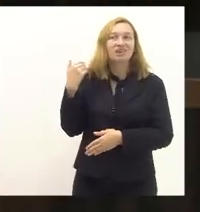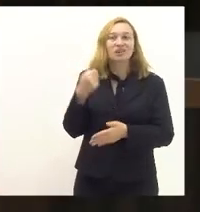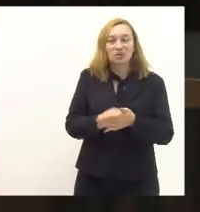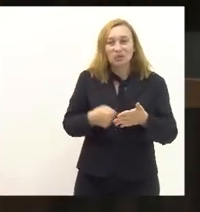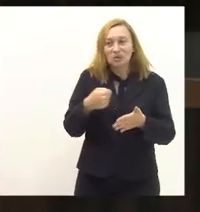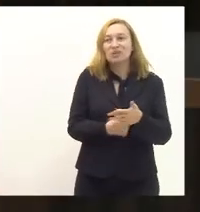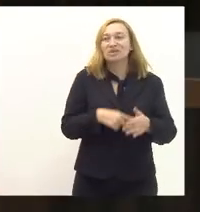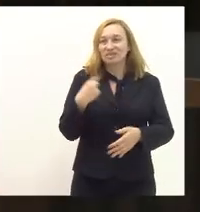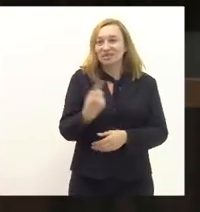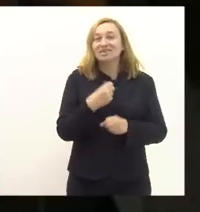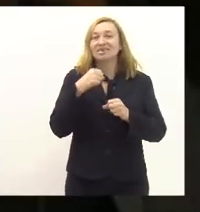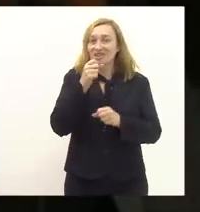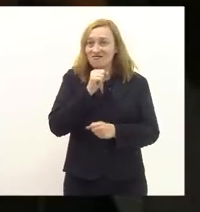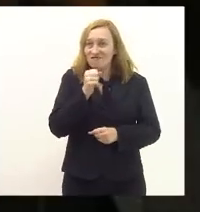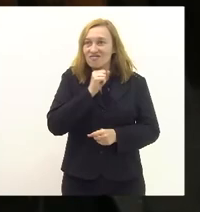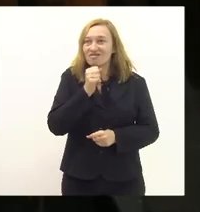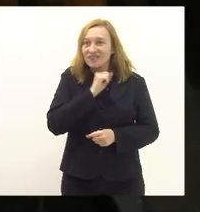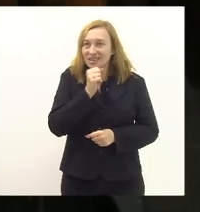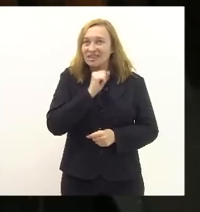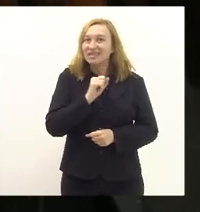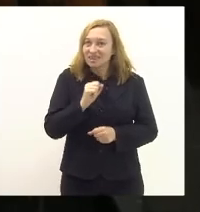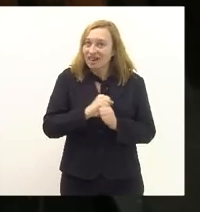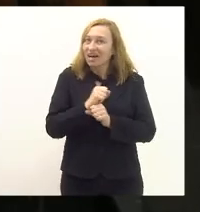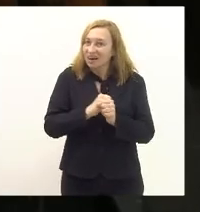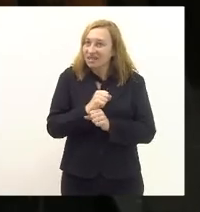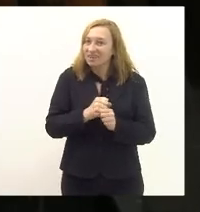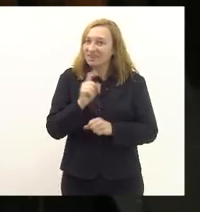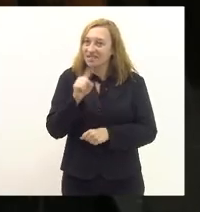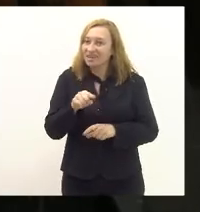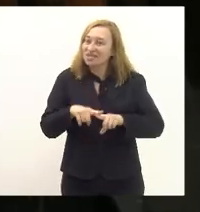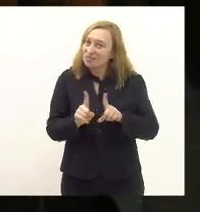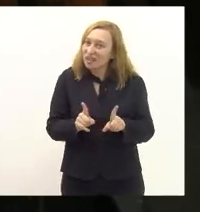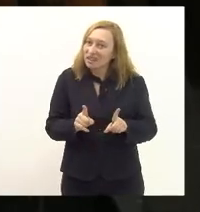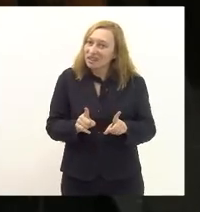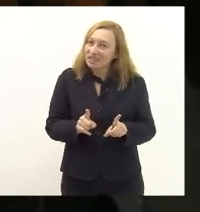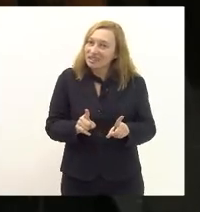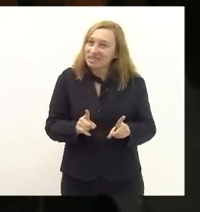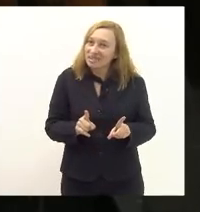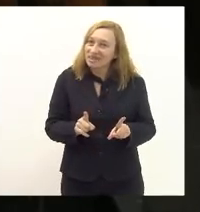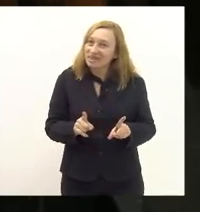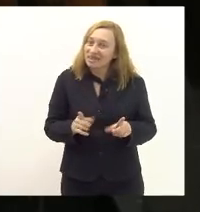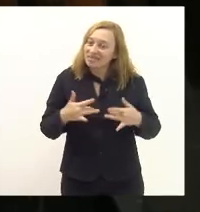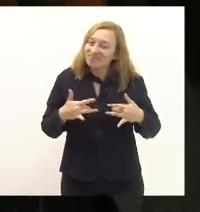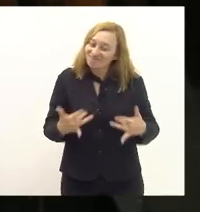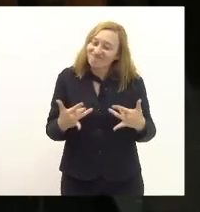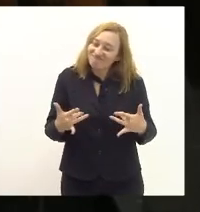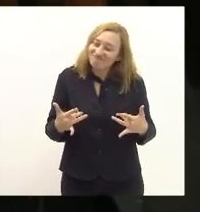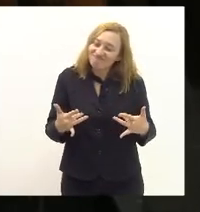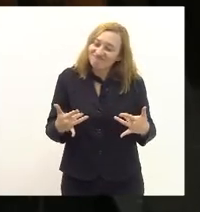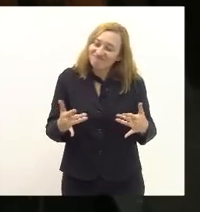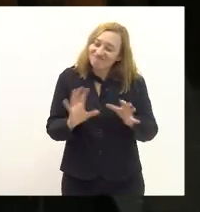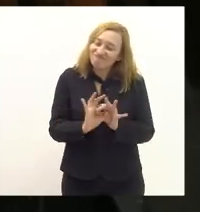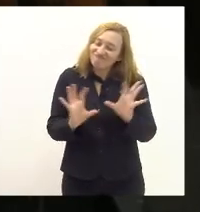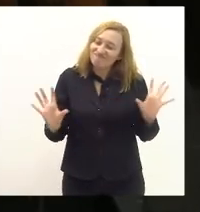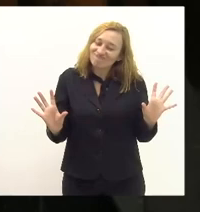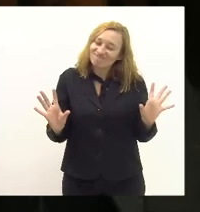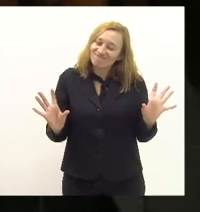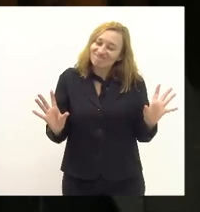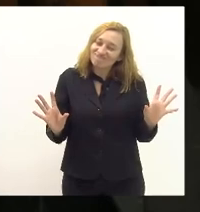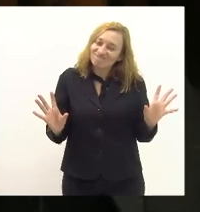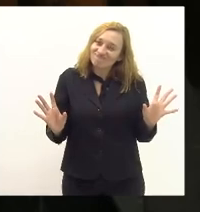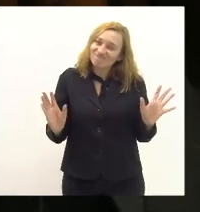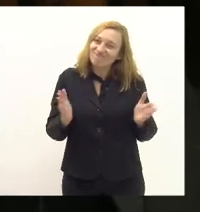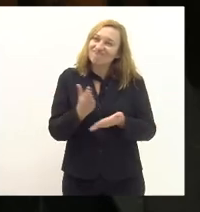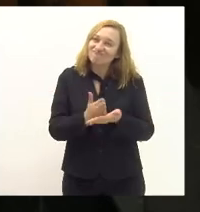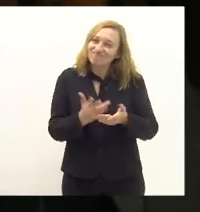nossas, antigas. A gente vem lutando há muito tempo. Mas a gente é solidário, democrático, e a gente